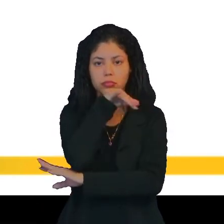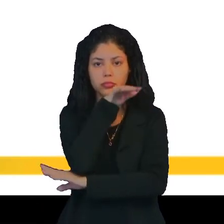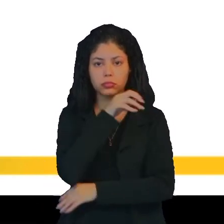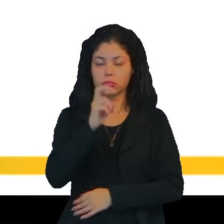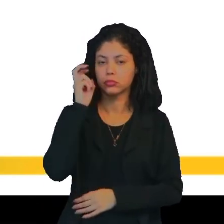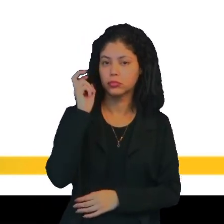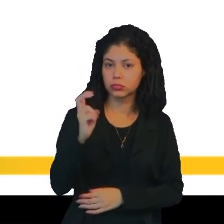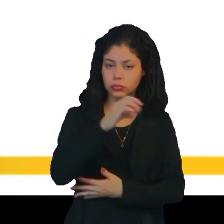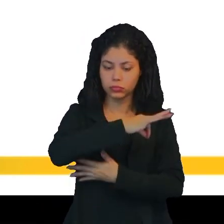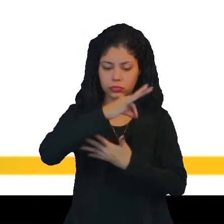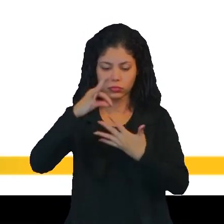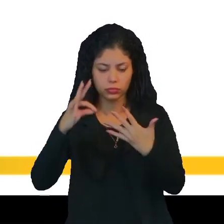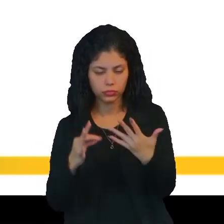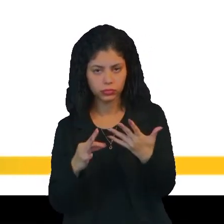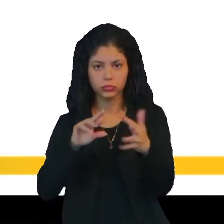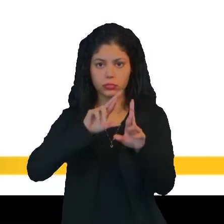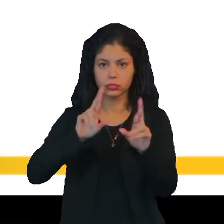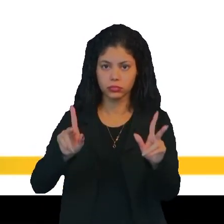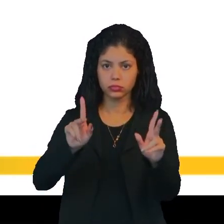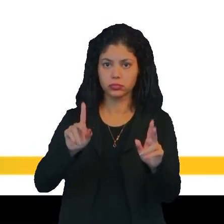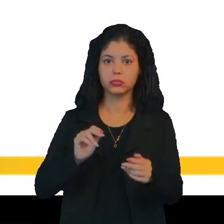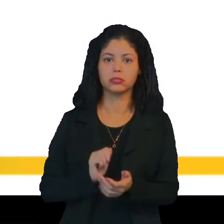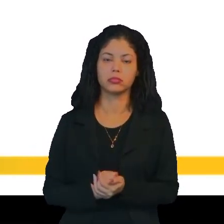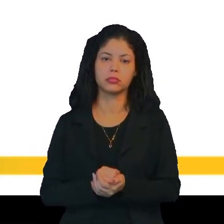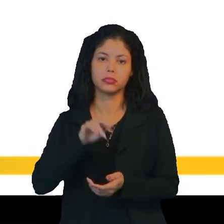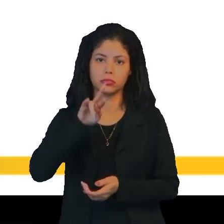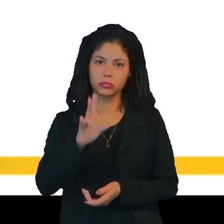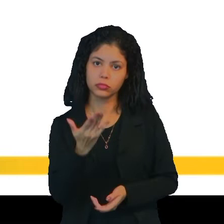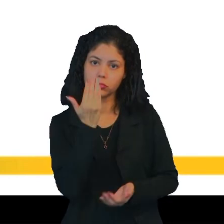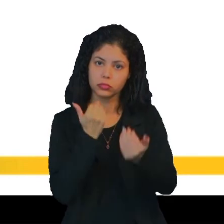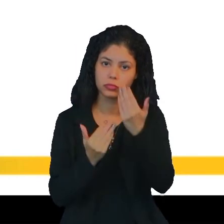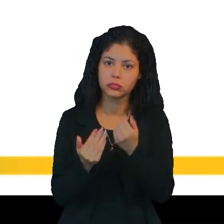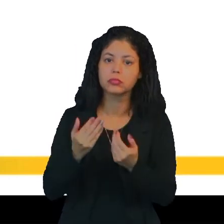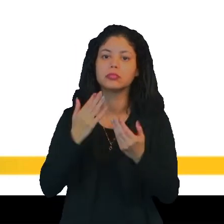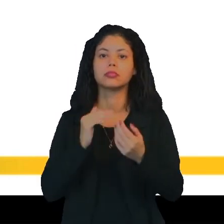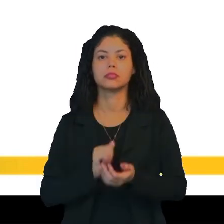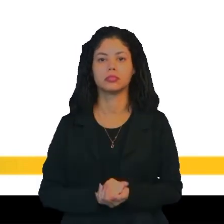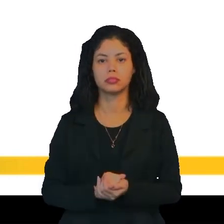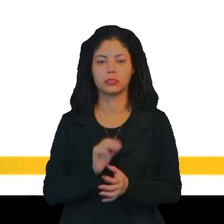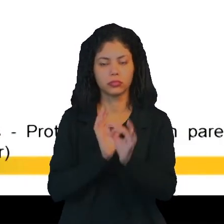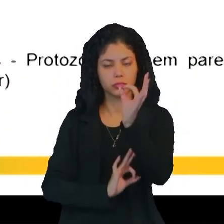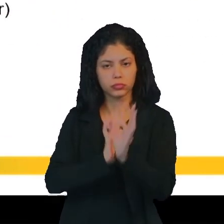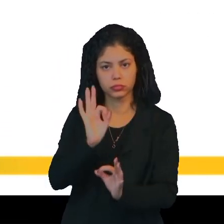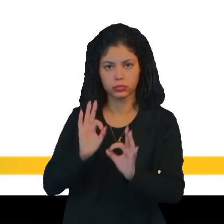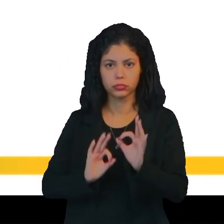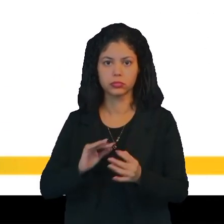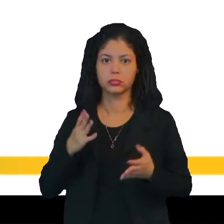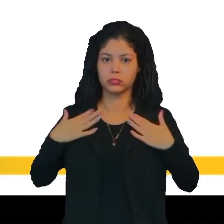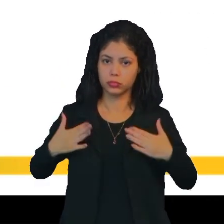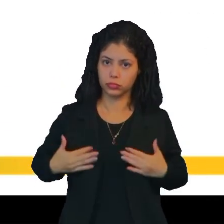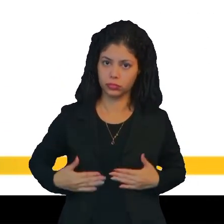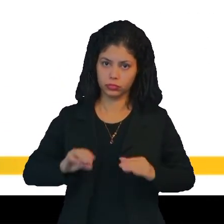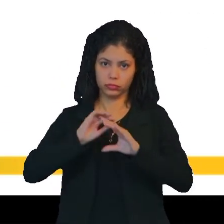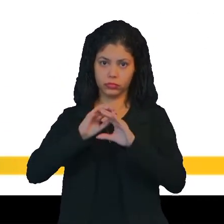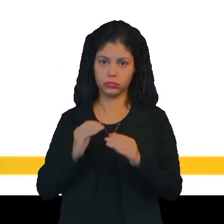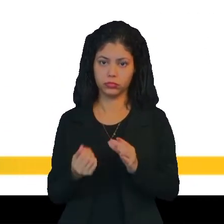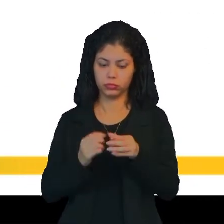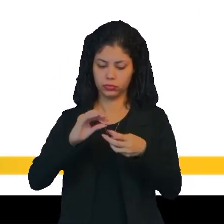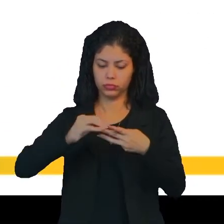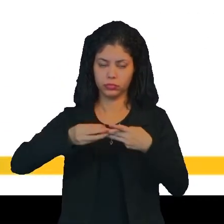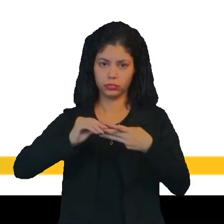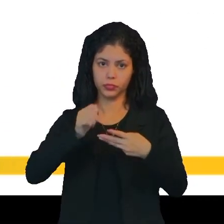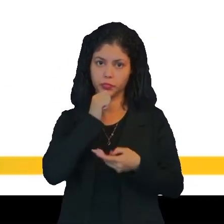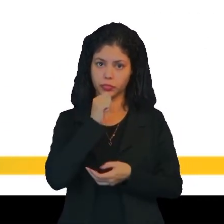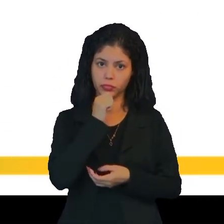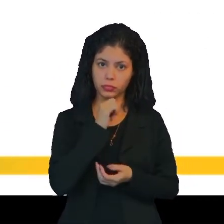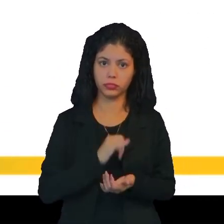são 5 reinos que vão se diferenciar pelo tipo de nutrição do ser vivo e pela organização de suas células, né? Por